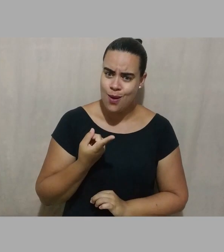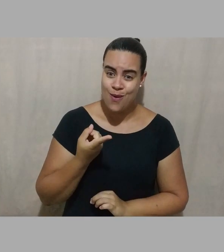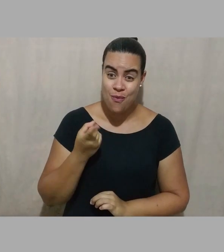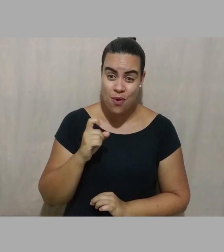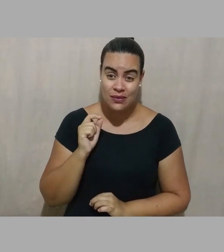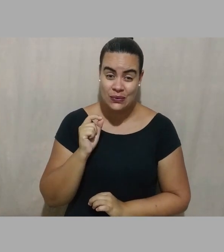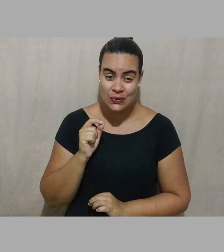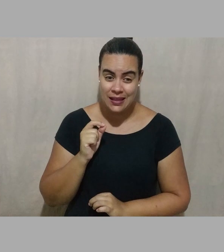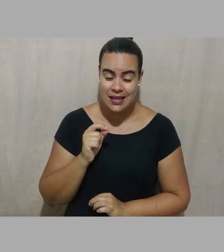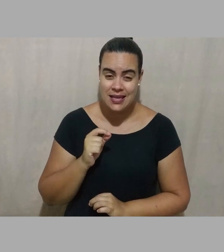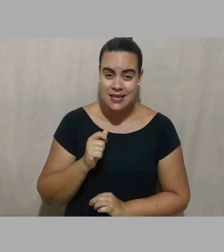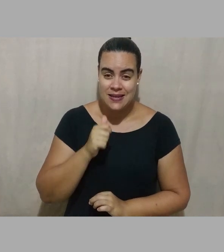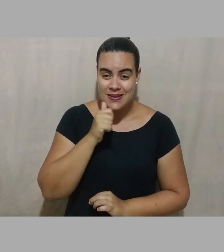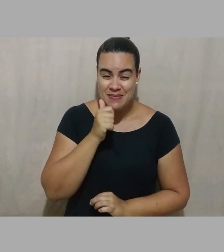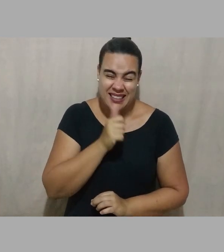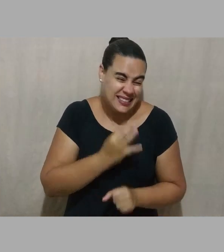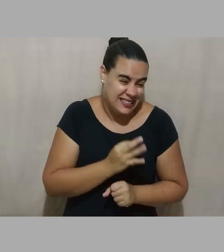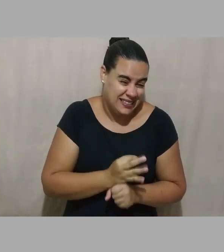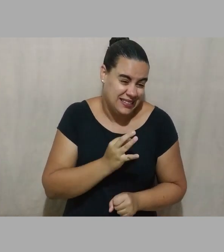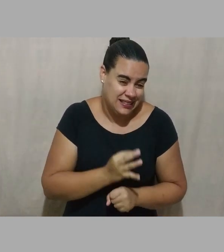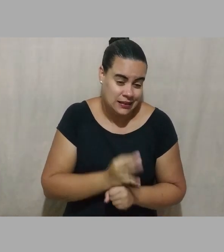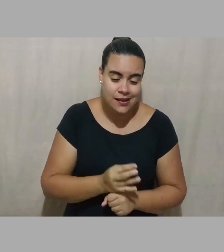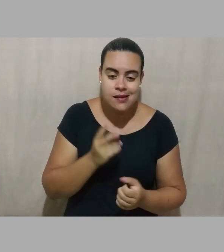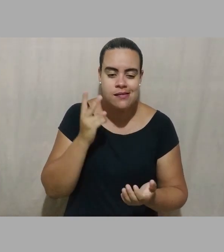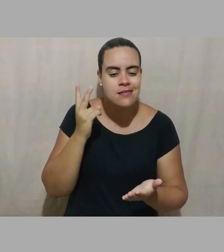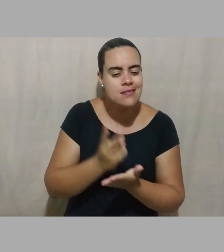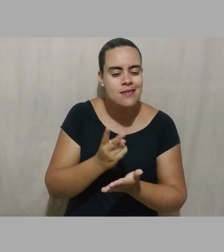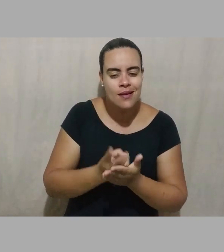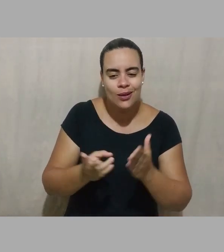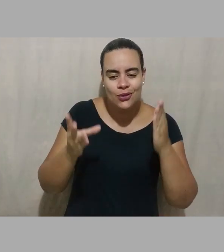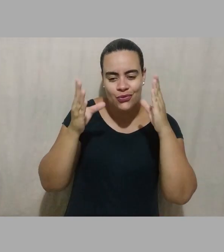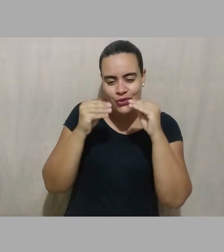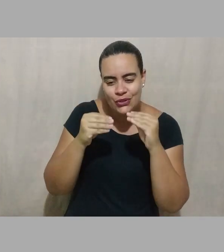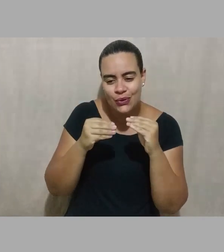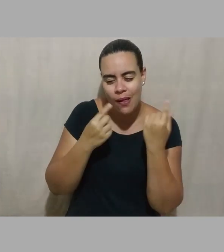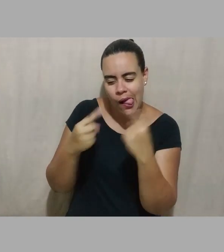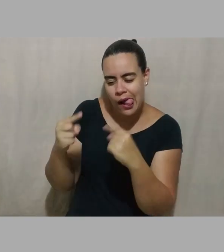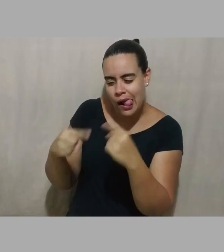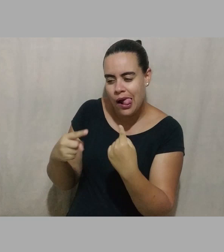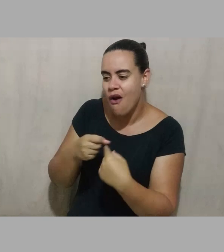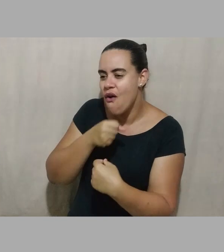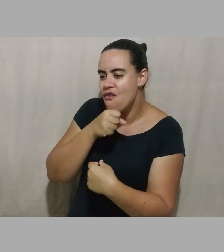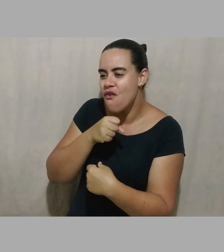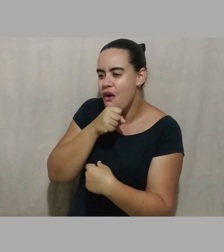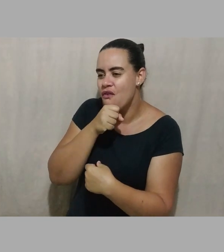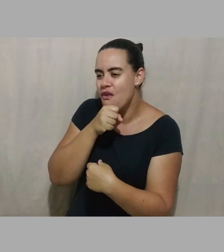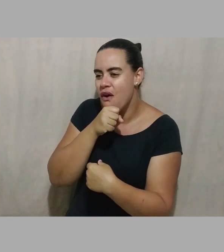Eu ainda fui aquela pestinha que subvertia a reza da minha avó todas as noites. Amém,